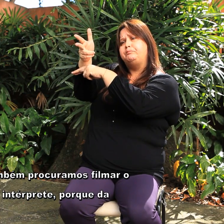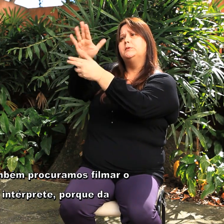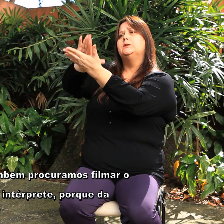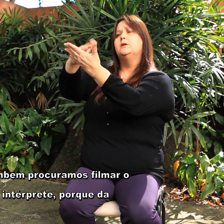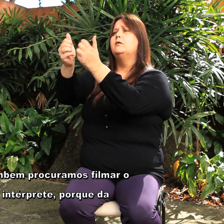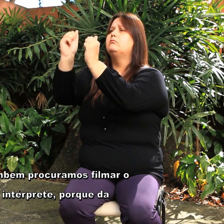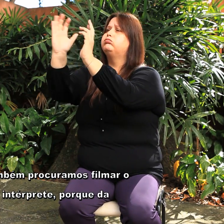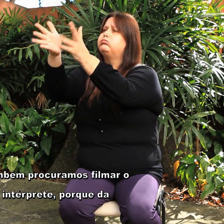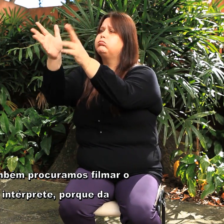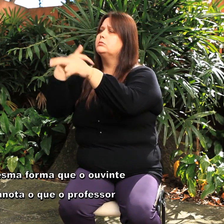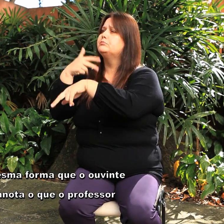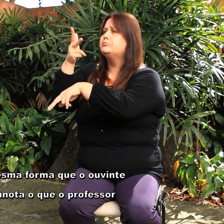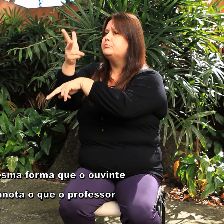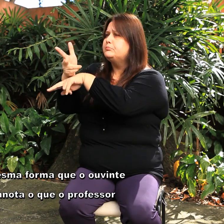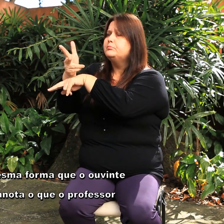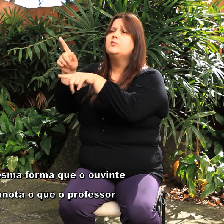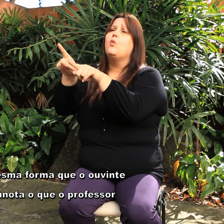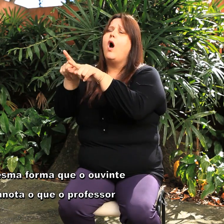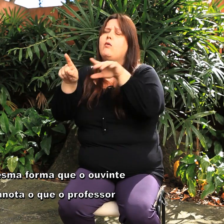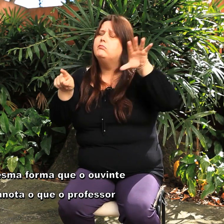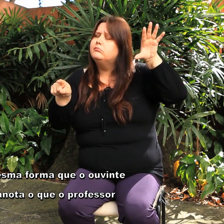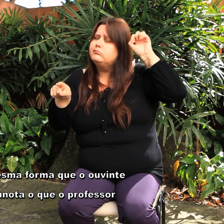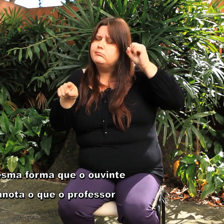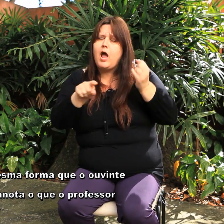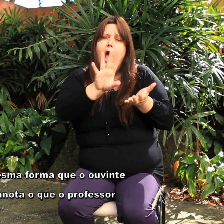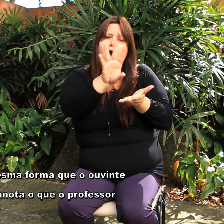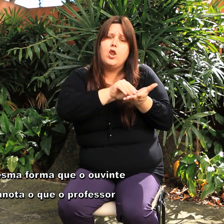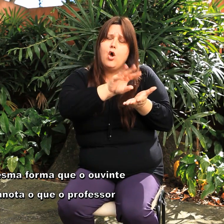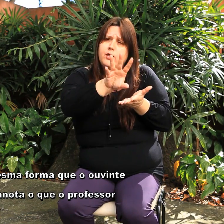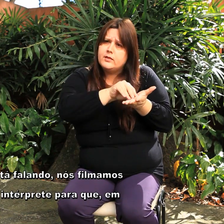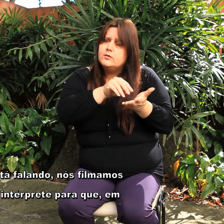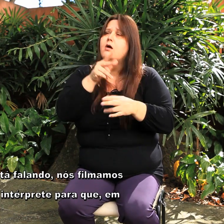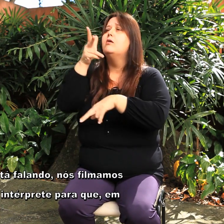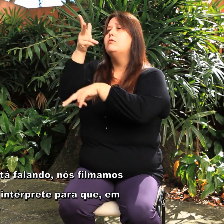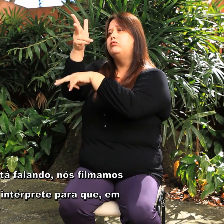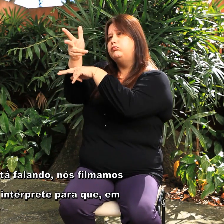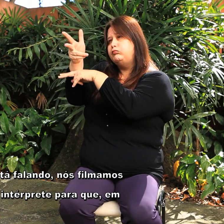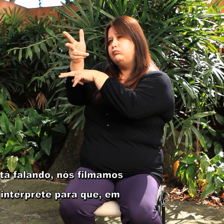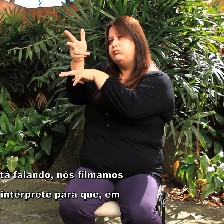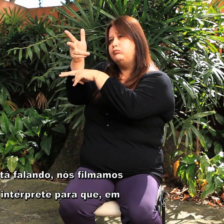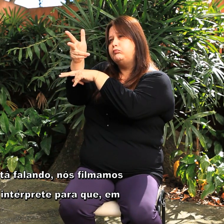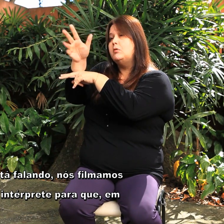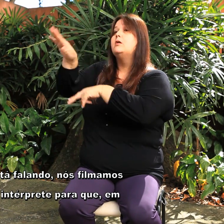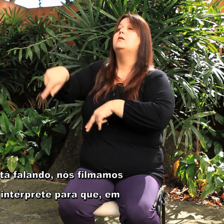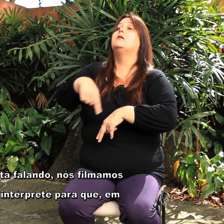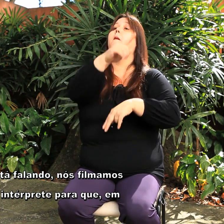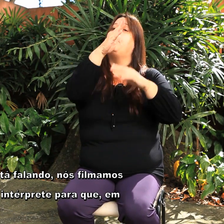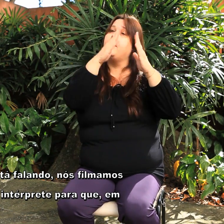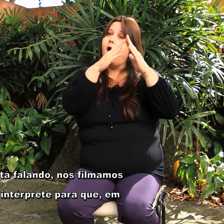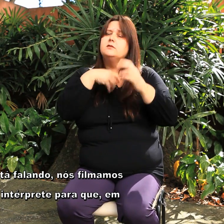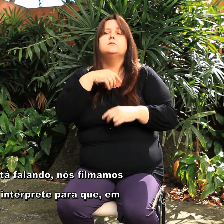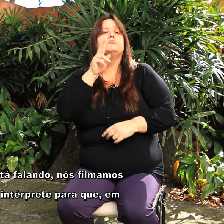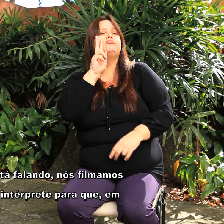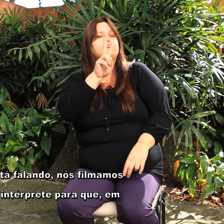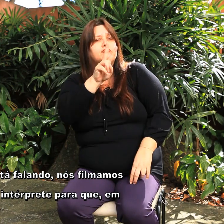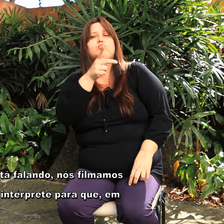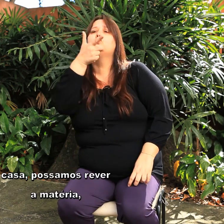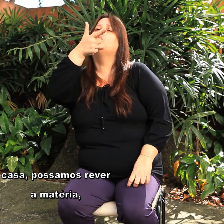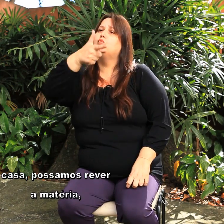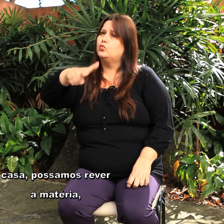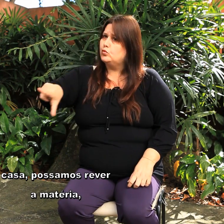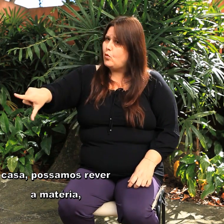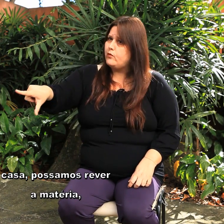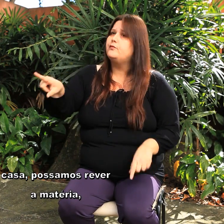o intérprete, porque da mesma forma que o ouvinte anota o que o professor está falando, nós filmamos o intérprete para que,